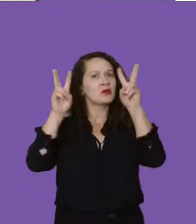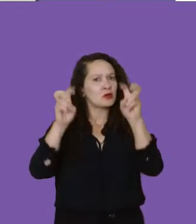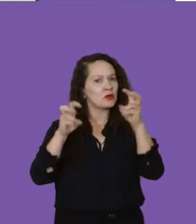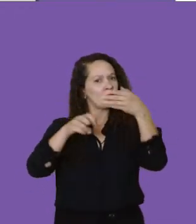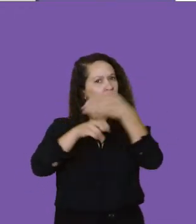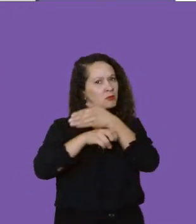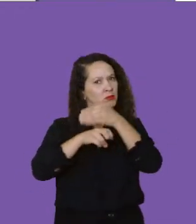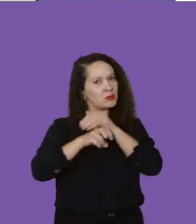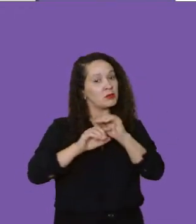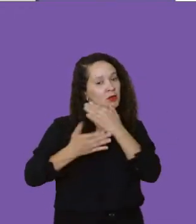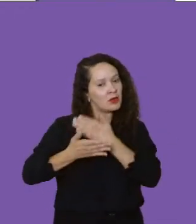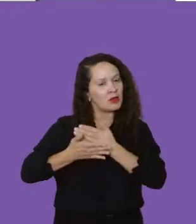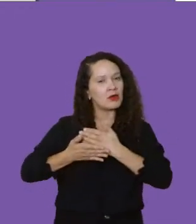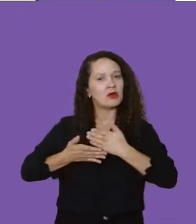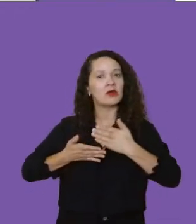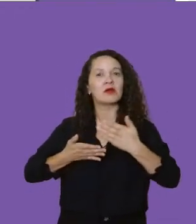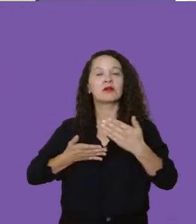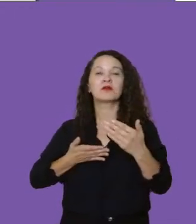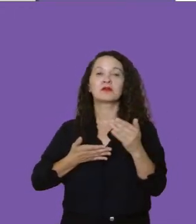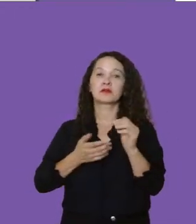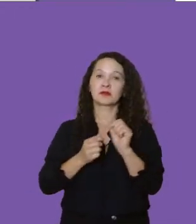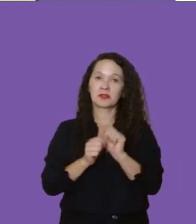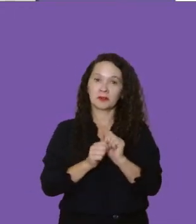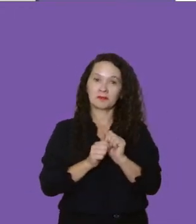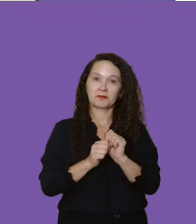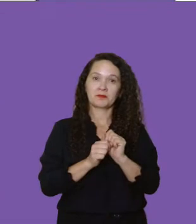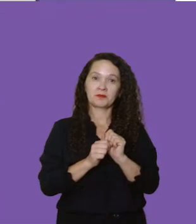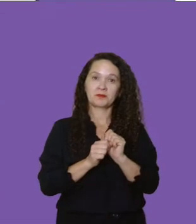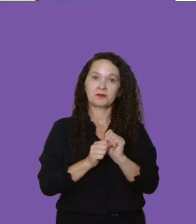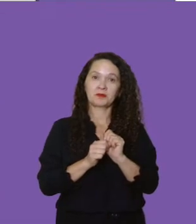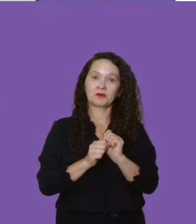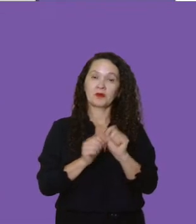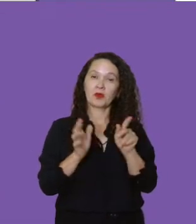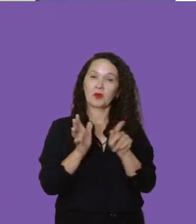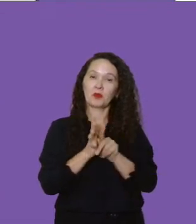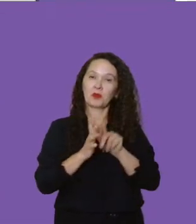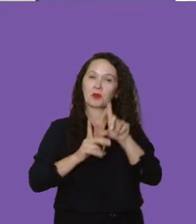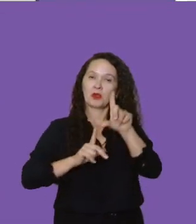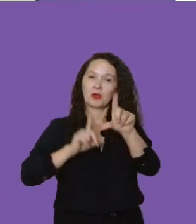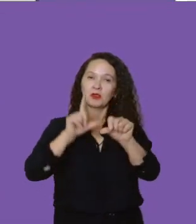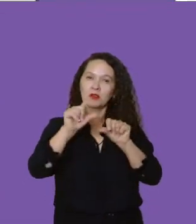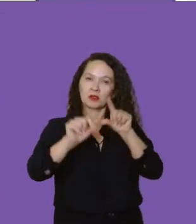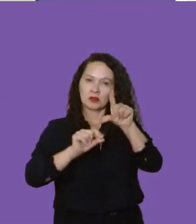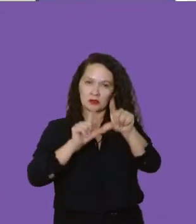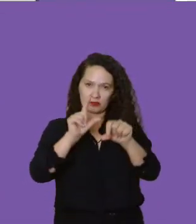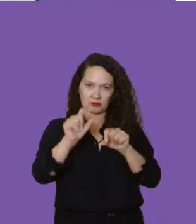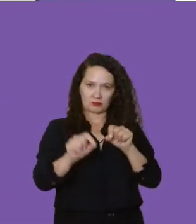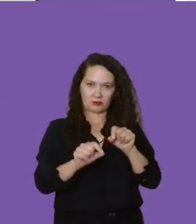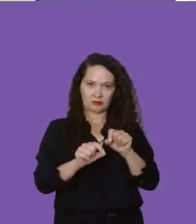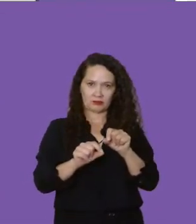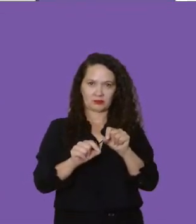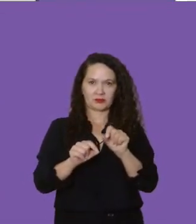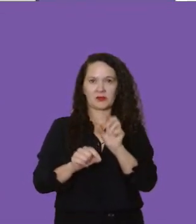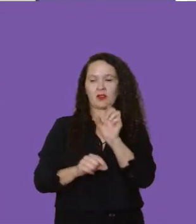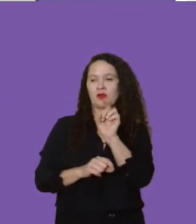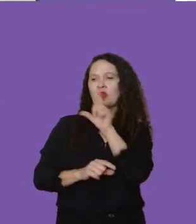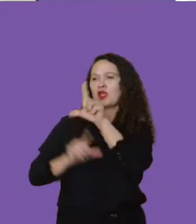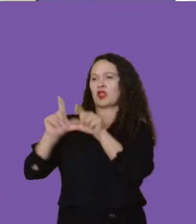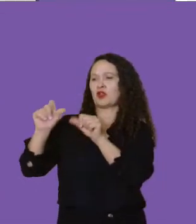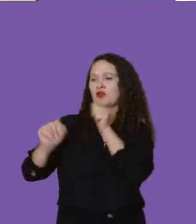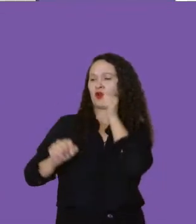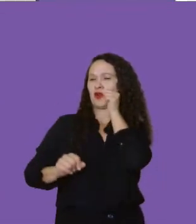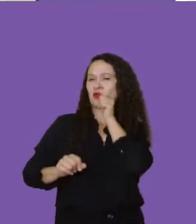a partir de uma escolha. Você não escolhe ser